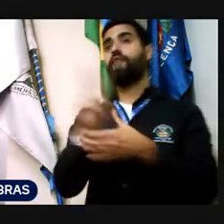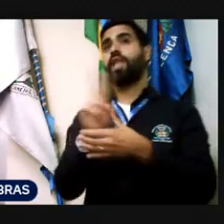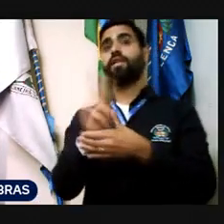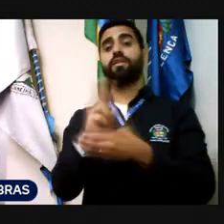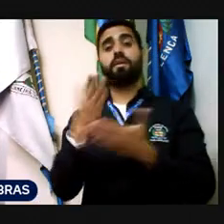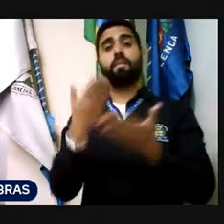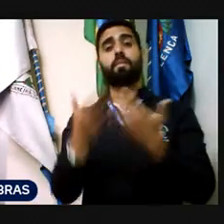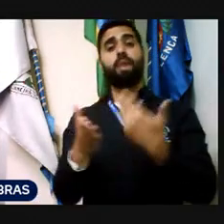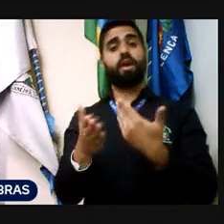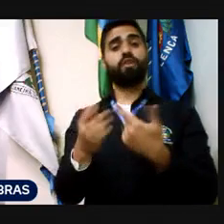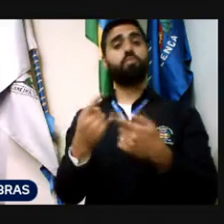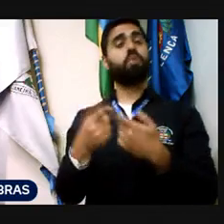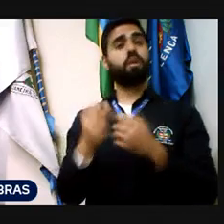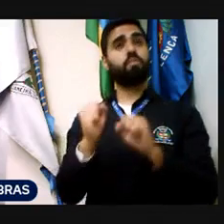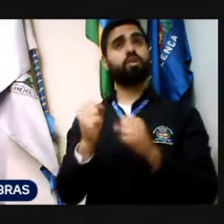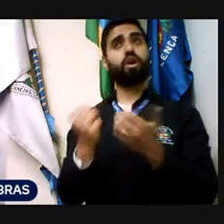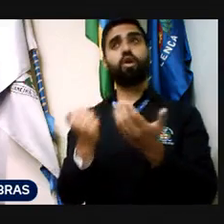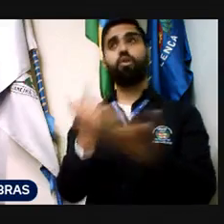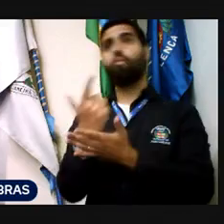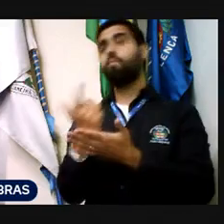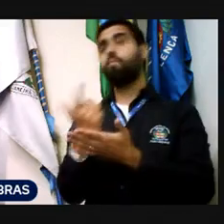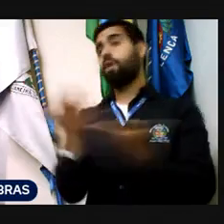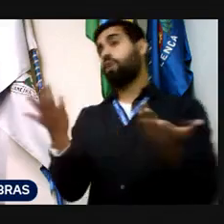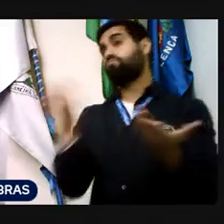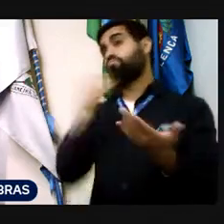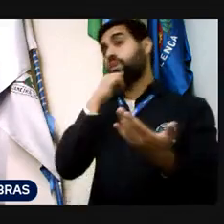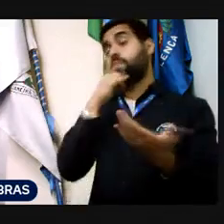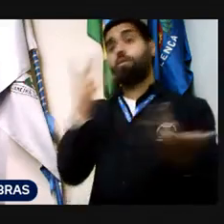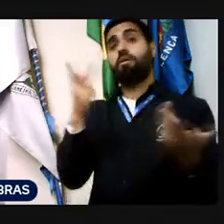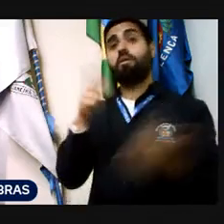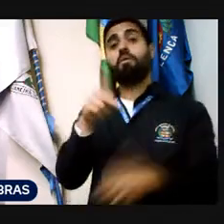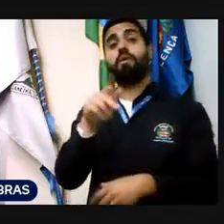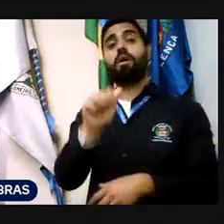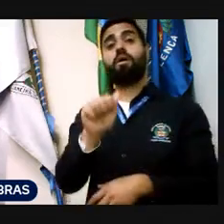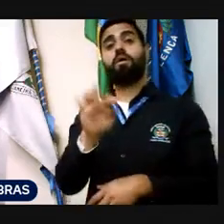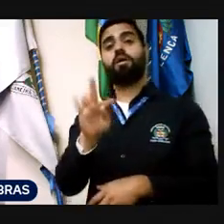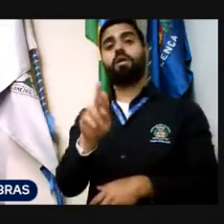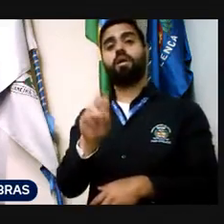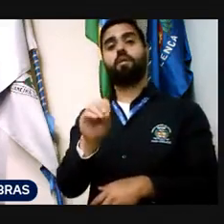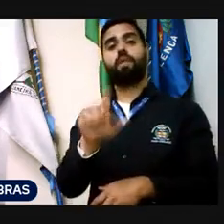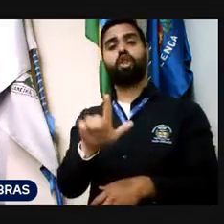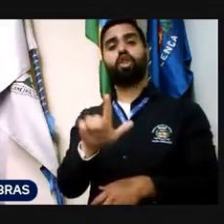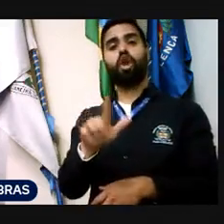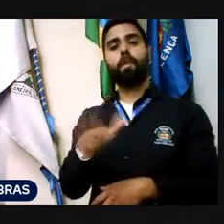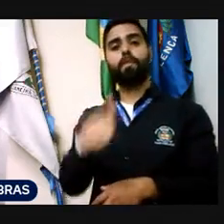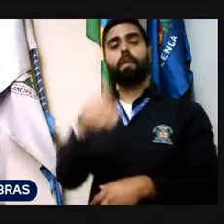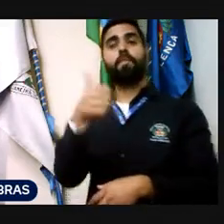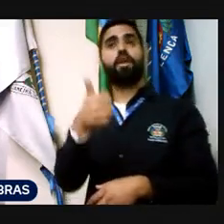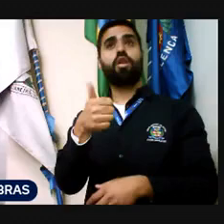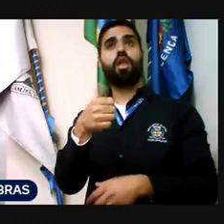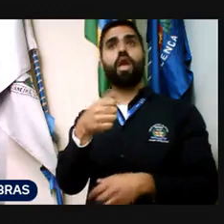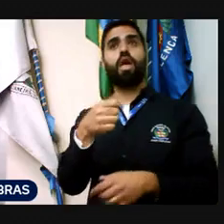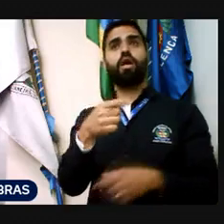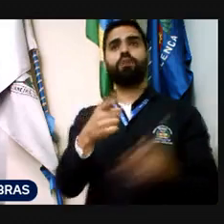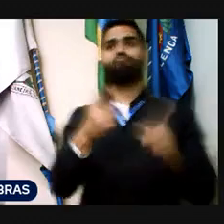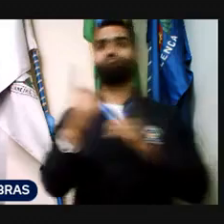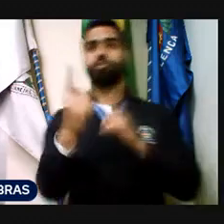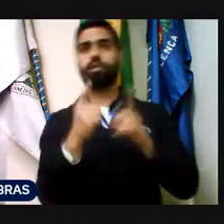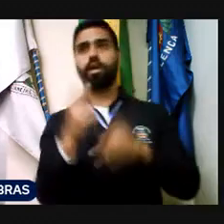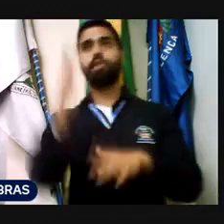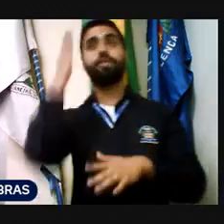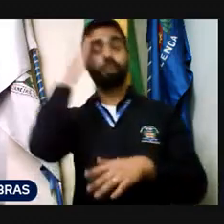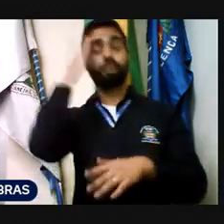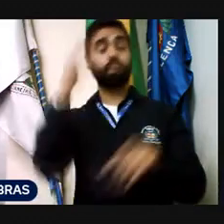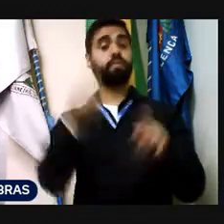porque poderia estar comprando mais aí uma patrol aí para estar aí melhorando as nossas estradas vicinais, apesar de a gente saber